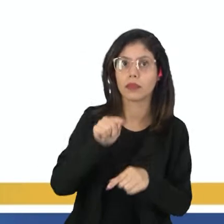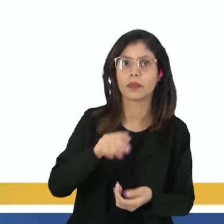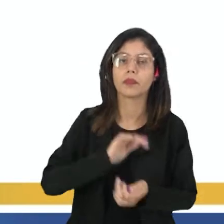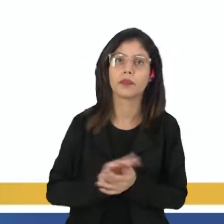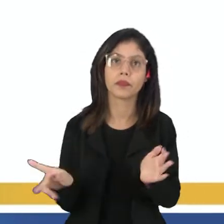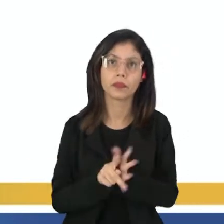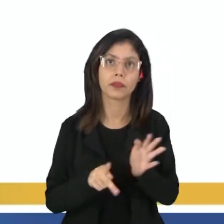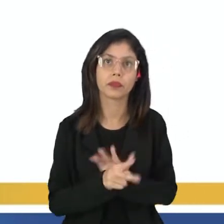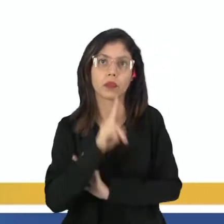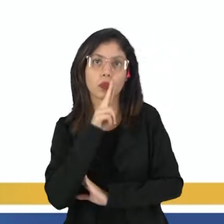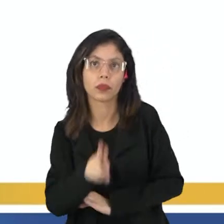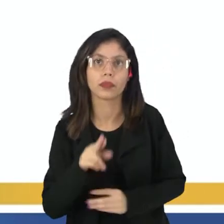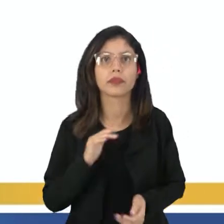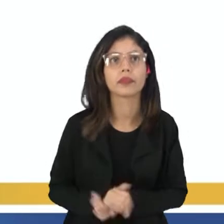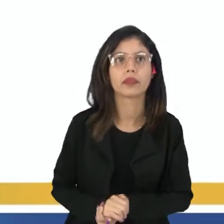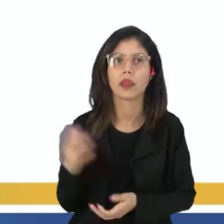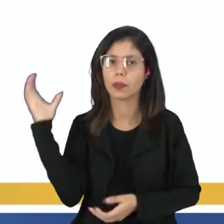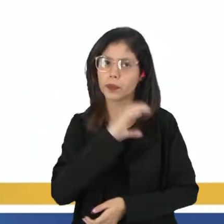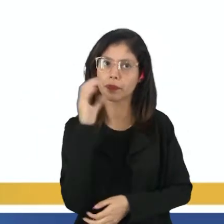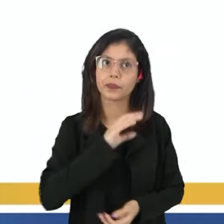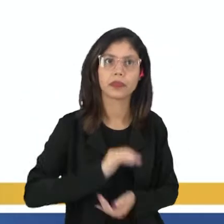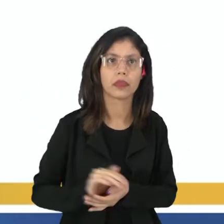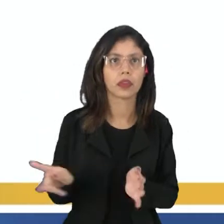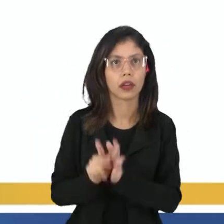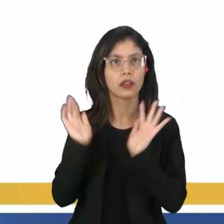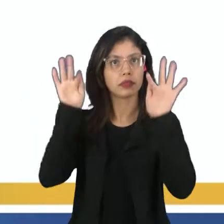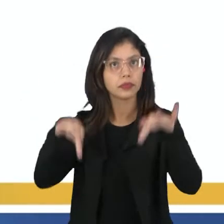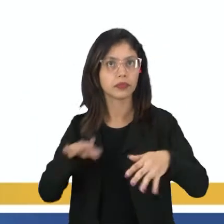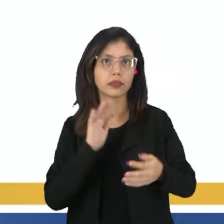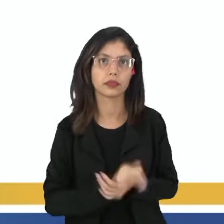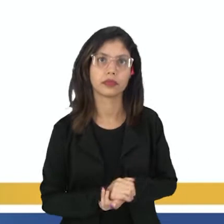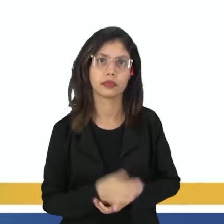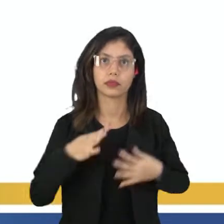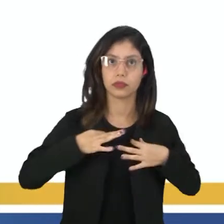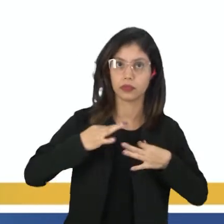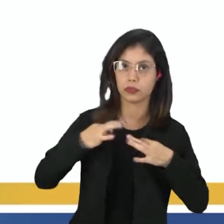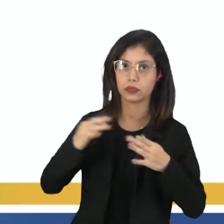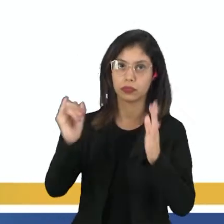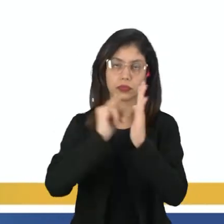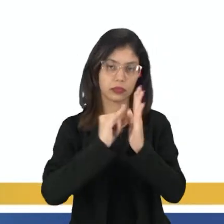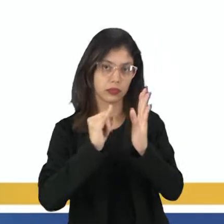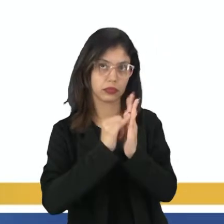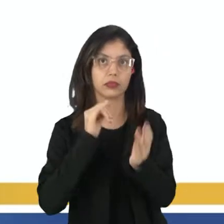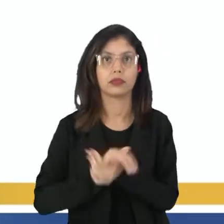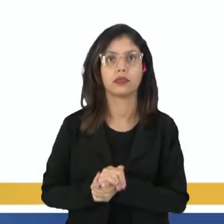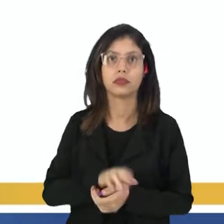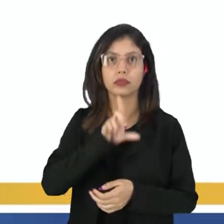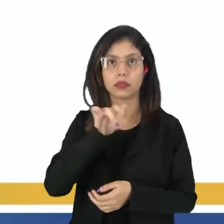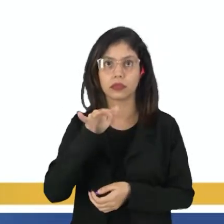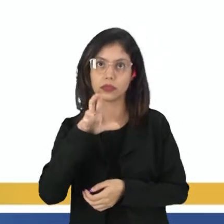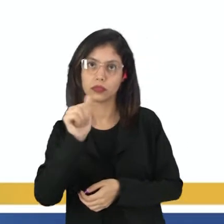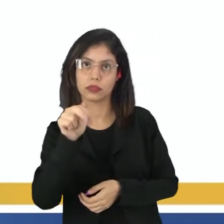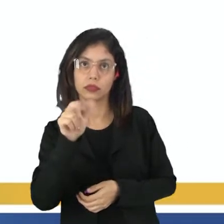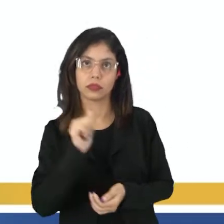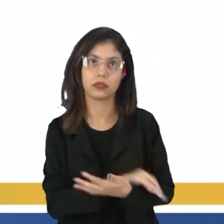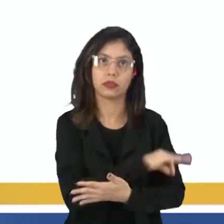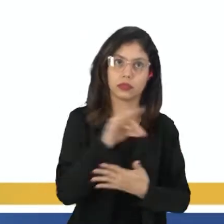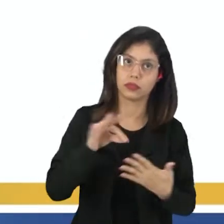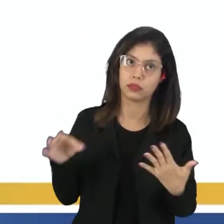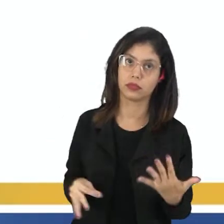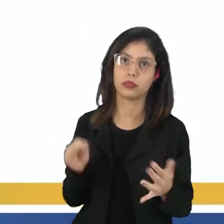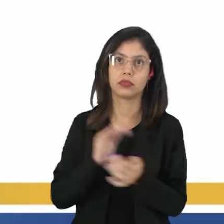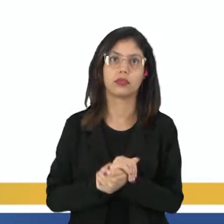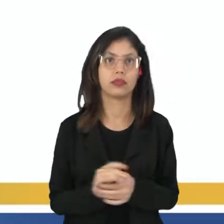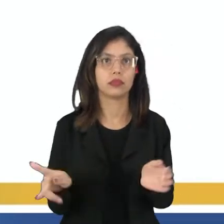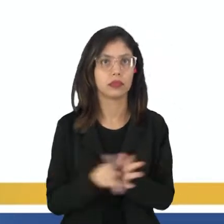essa situação se resolva de forma rápida e eficaz. Afinal, o fardamento de uma instituição